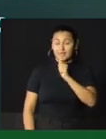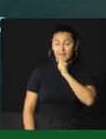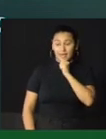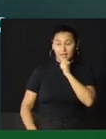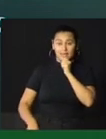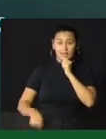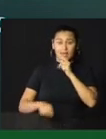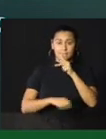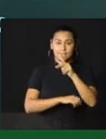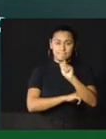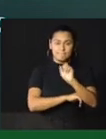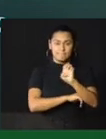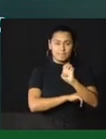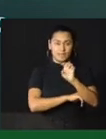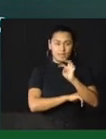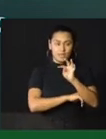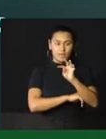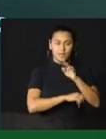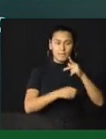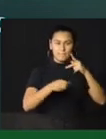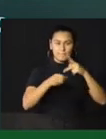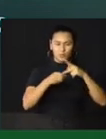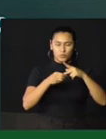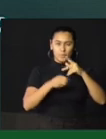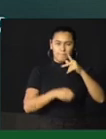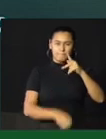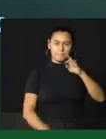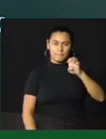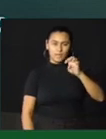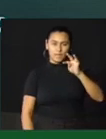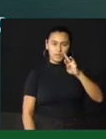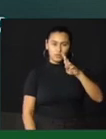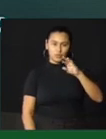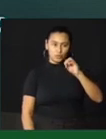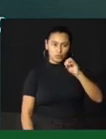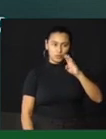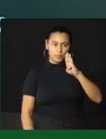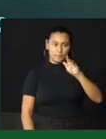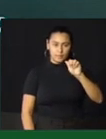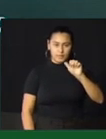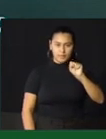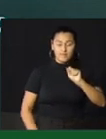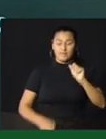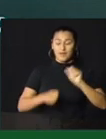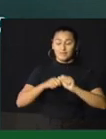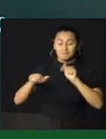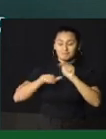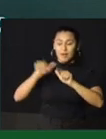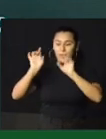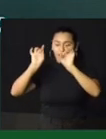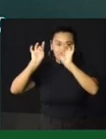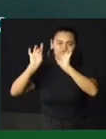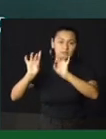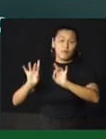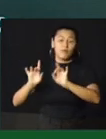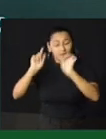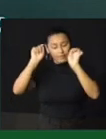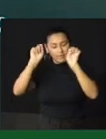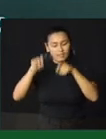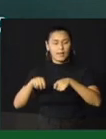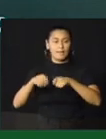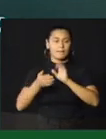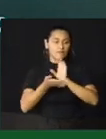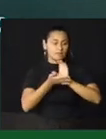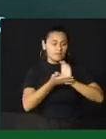no planeta o que tem compromisso inabalável com a sustentabilidade e que pode a partir daquela riqueza mudar a